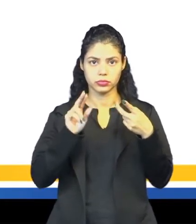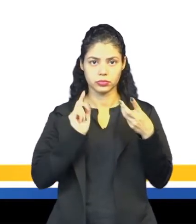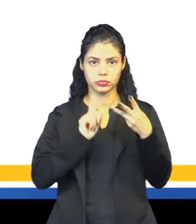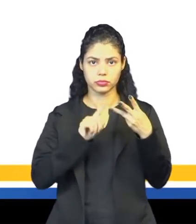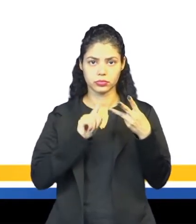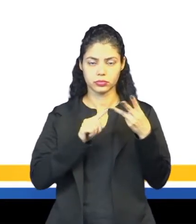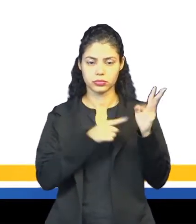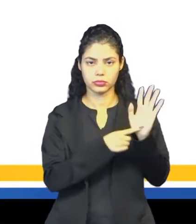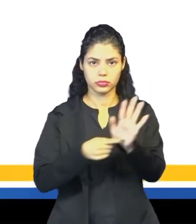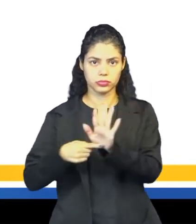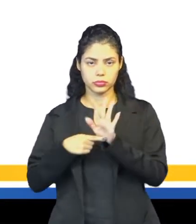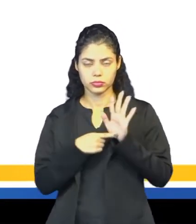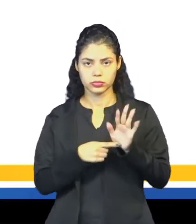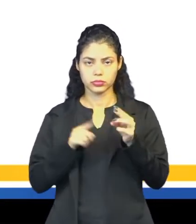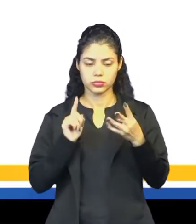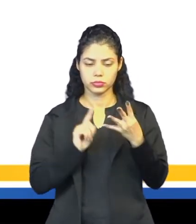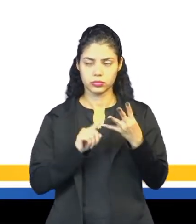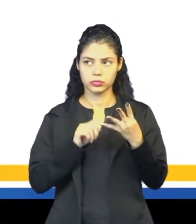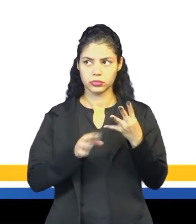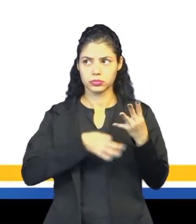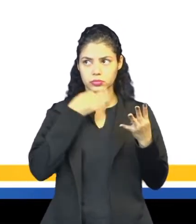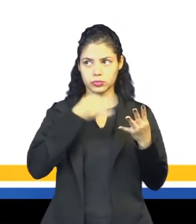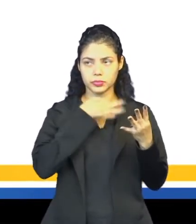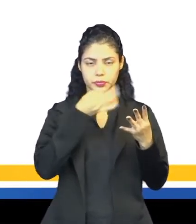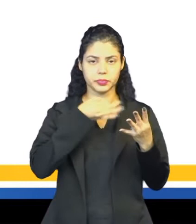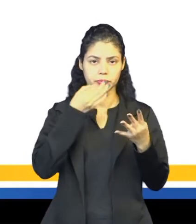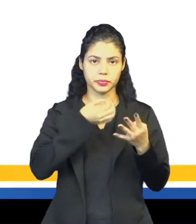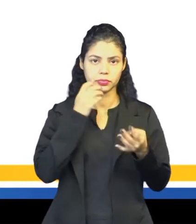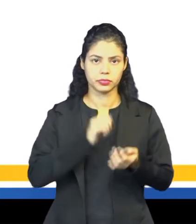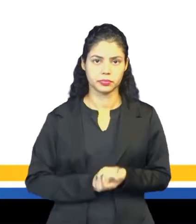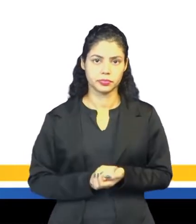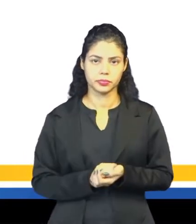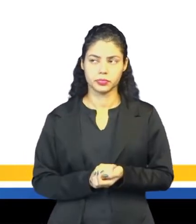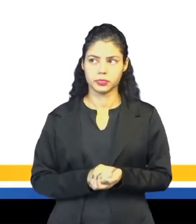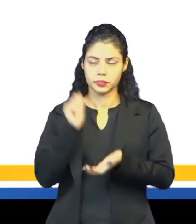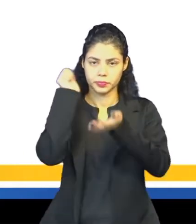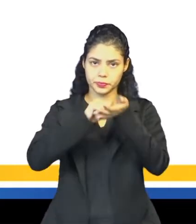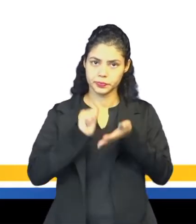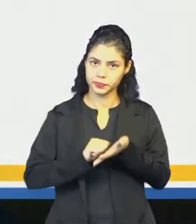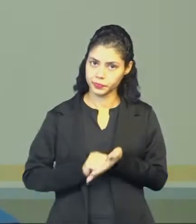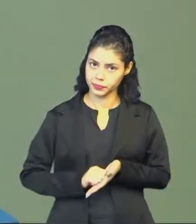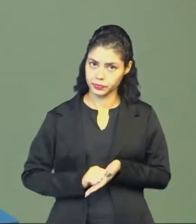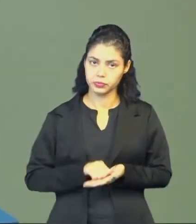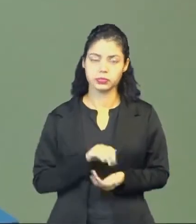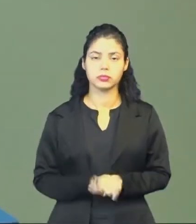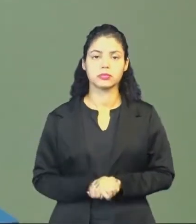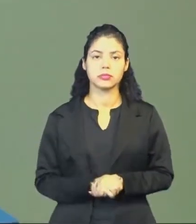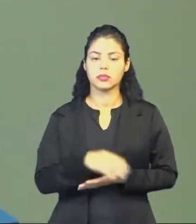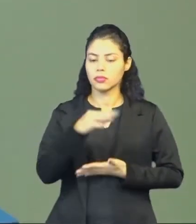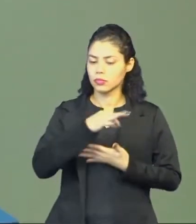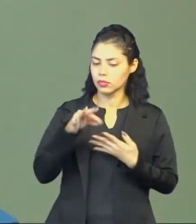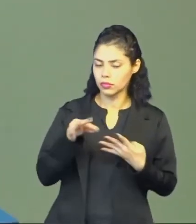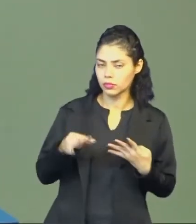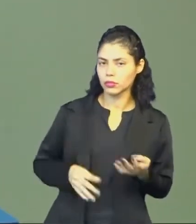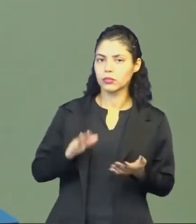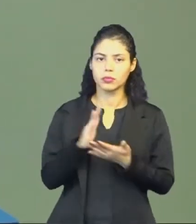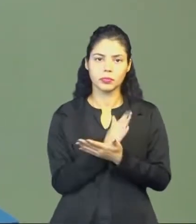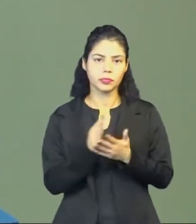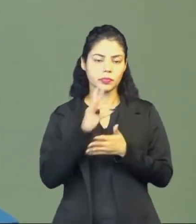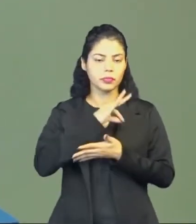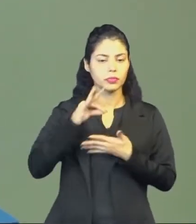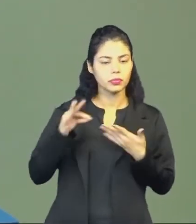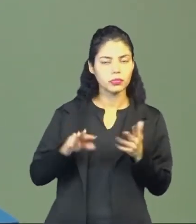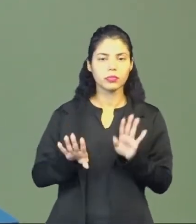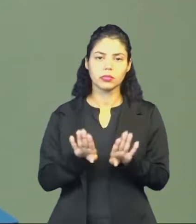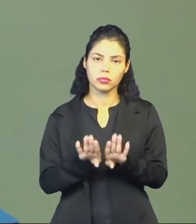para expor, argumentar e prescrever. Esses são alguns tipos de